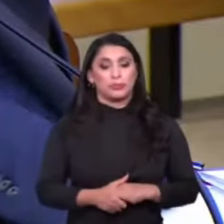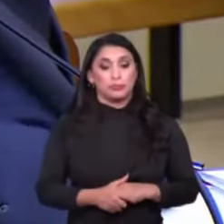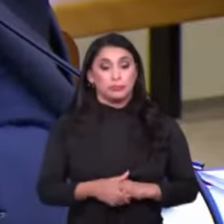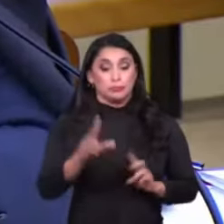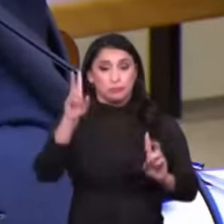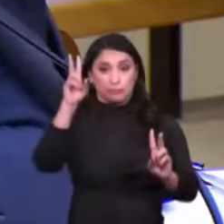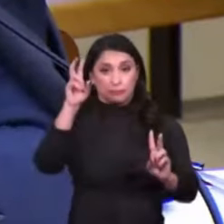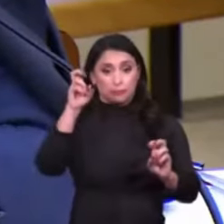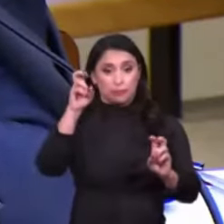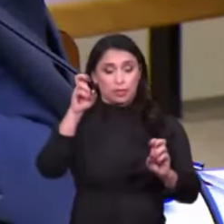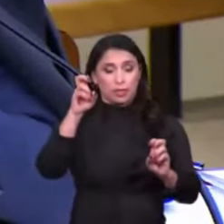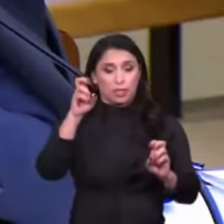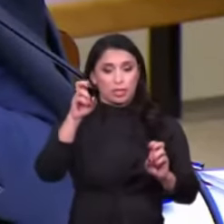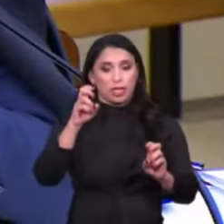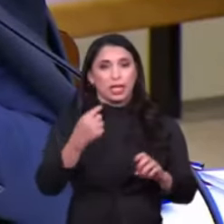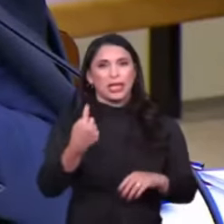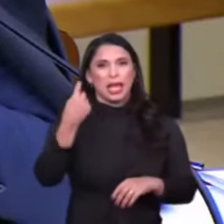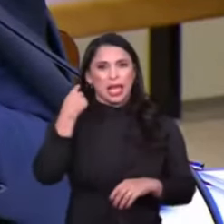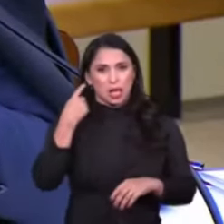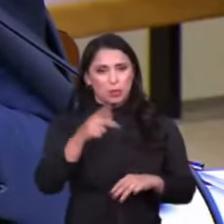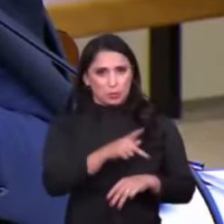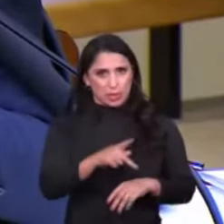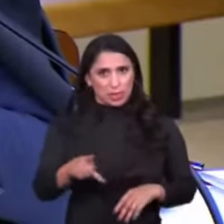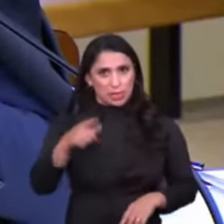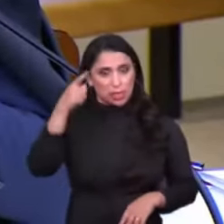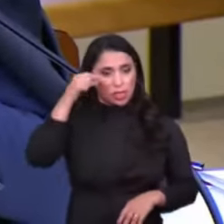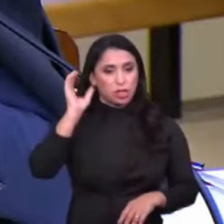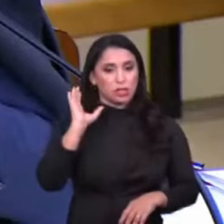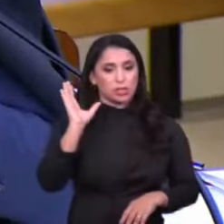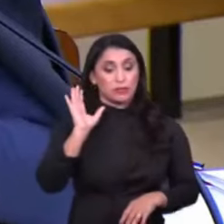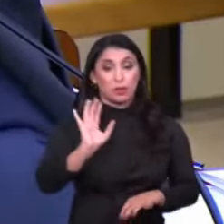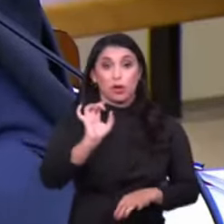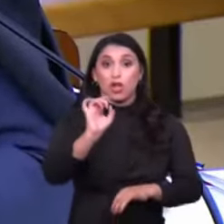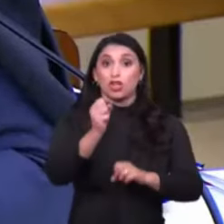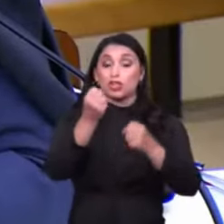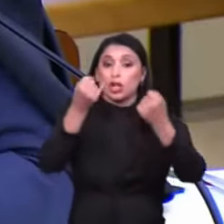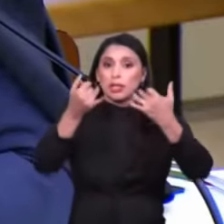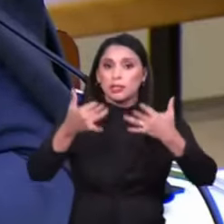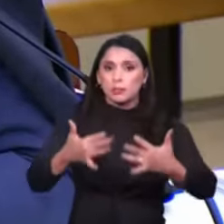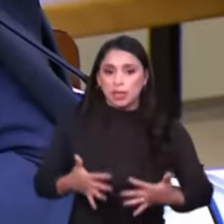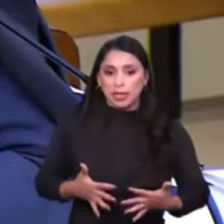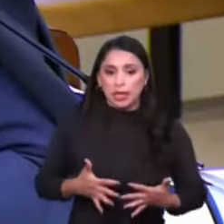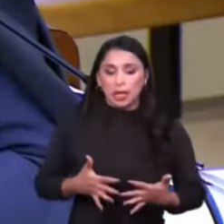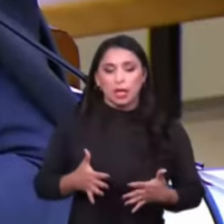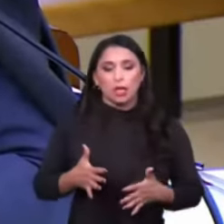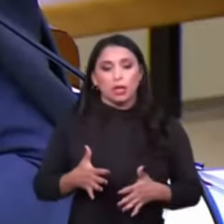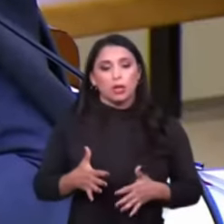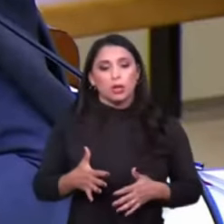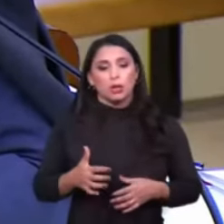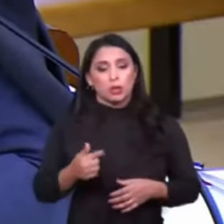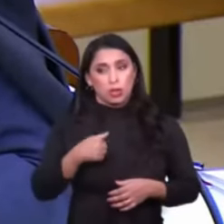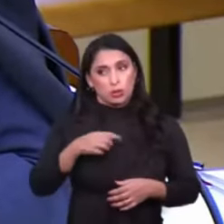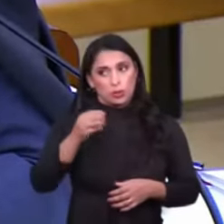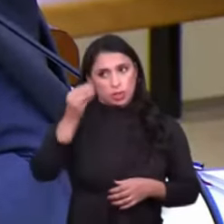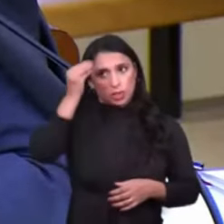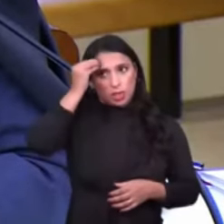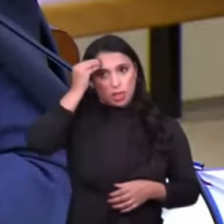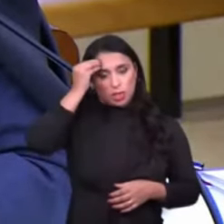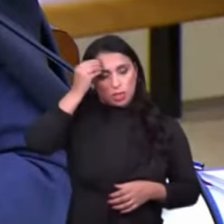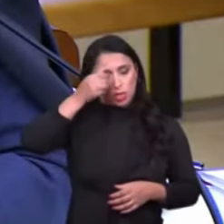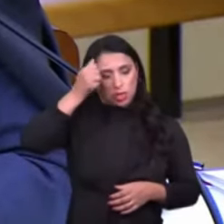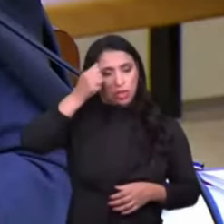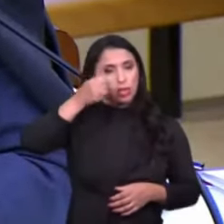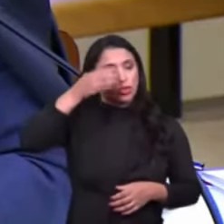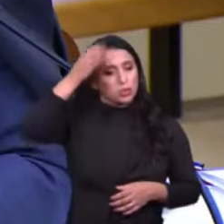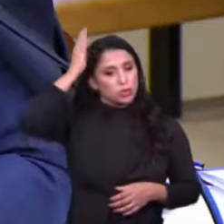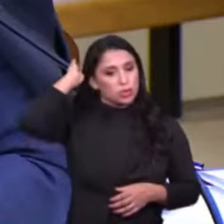presidente, à época ministra Rosa Weber, só um esclarecimento. Pelo que eu entendi da posição do ministro Cristiano Zanin, nós